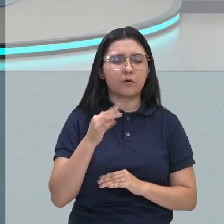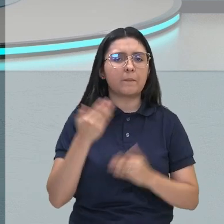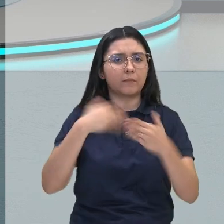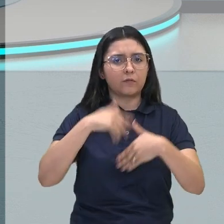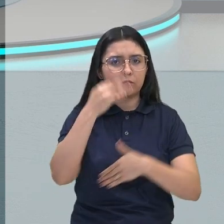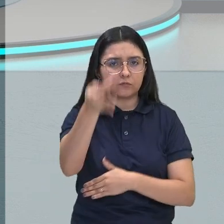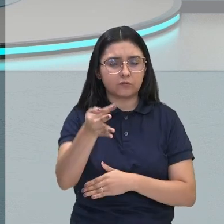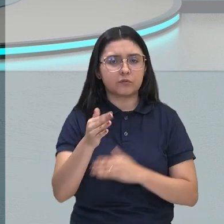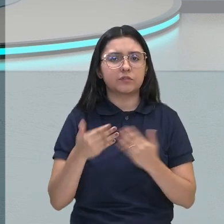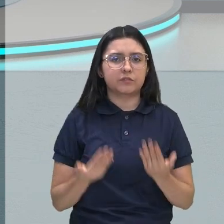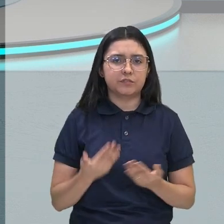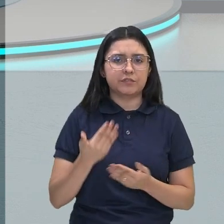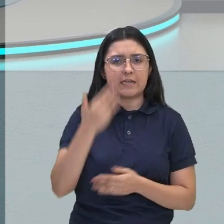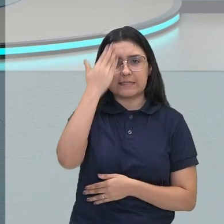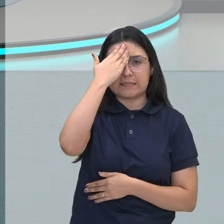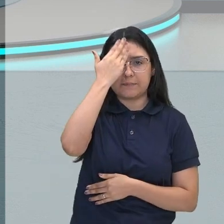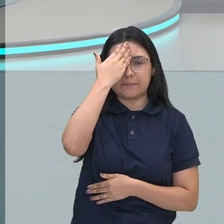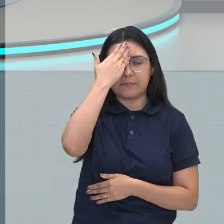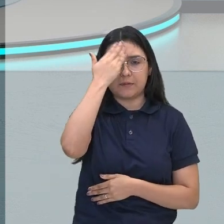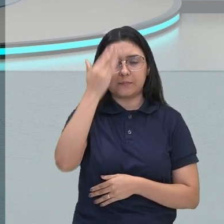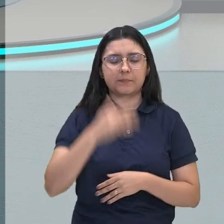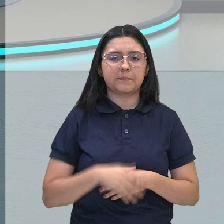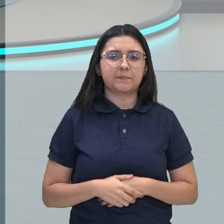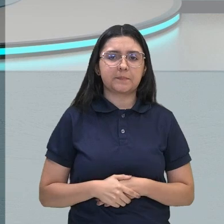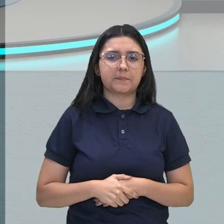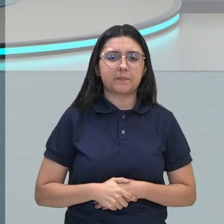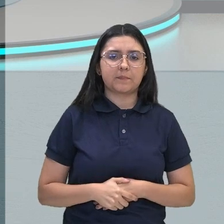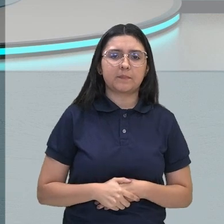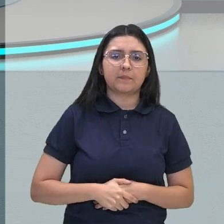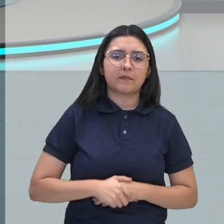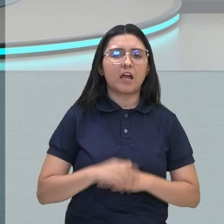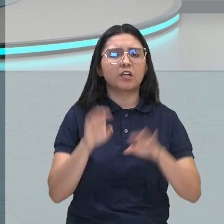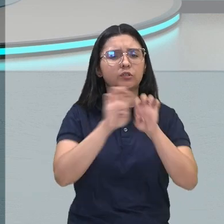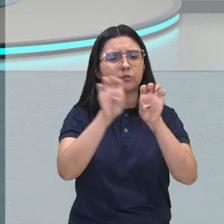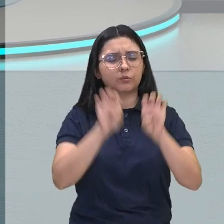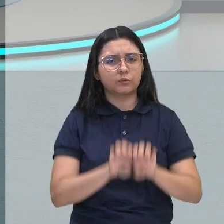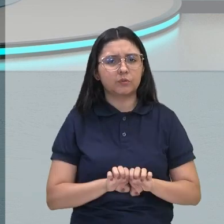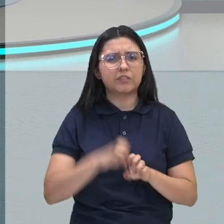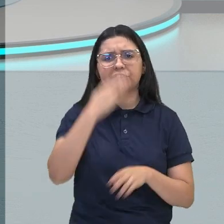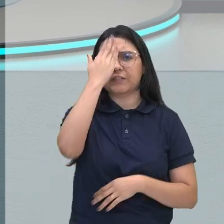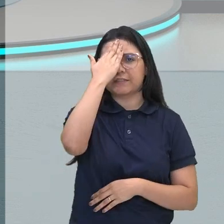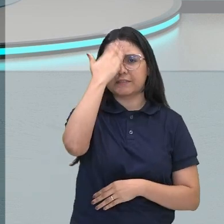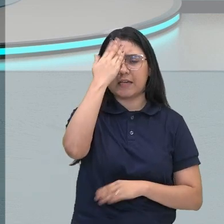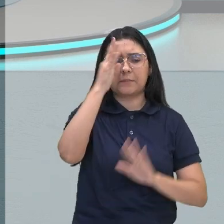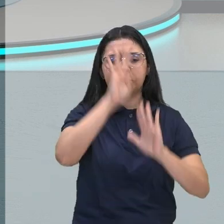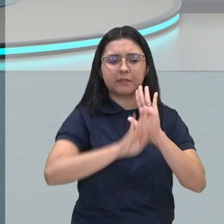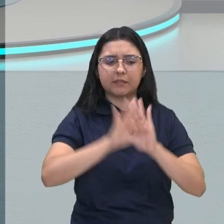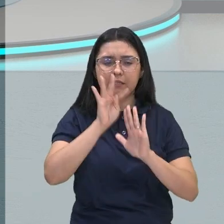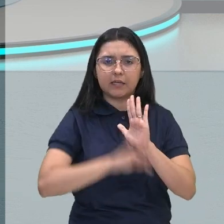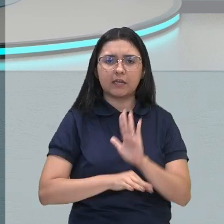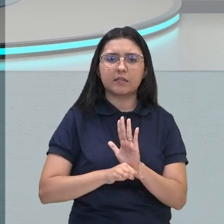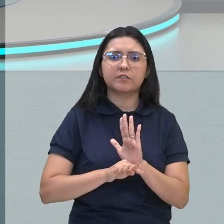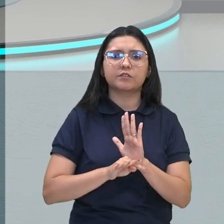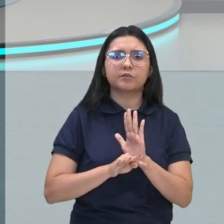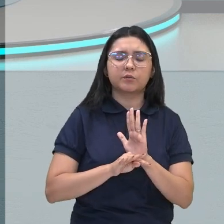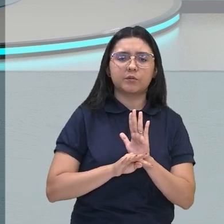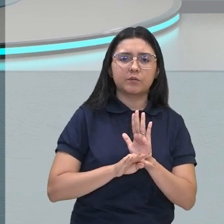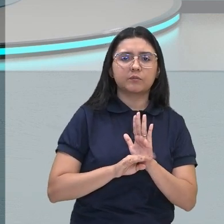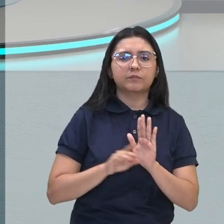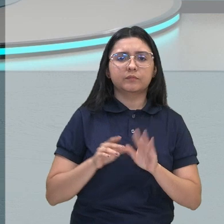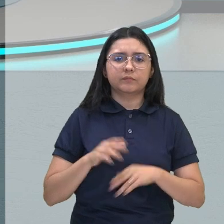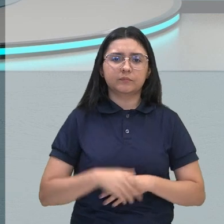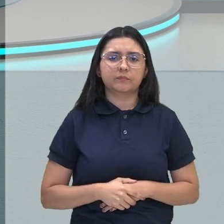sabe o que espera, né? Você já vê aquela estrutura, você já sabe que provavelmente vai ser um texto, ou vai